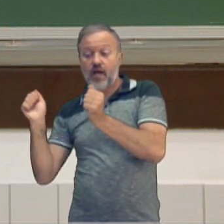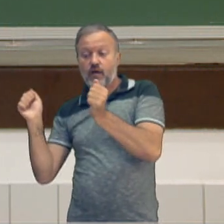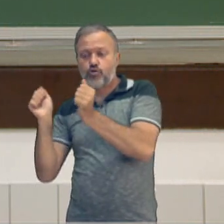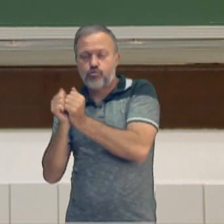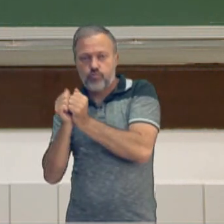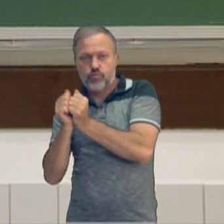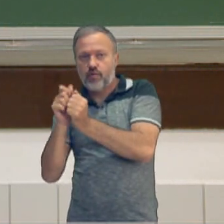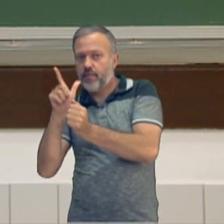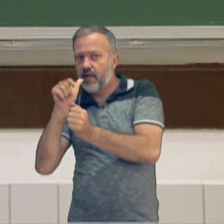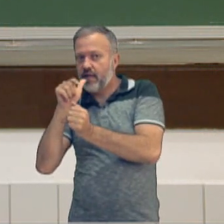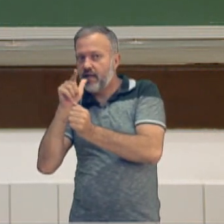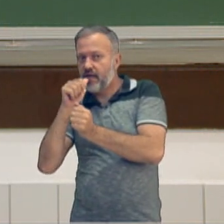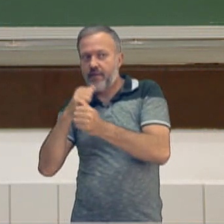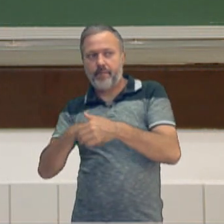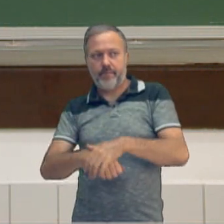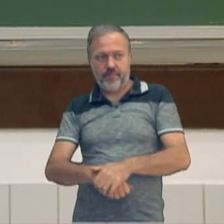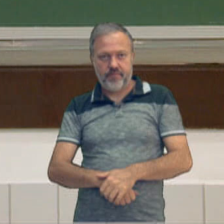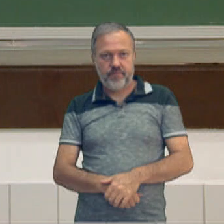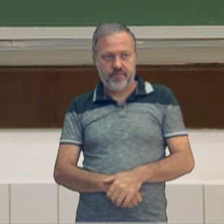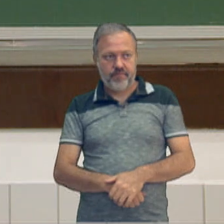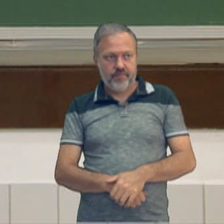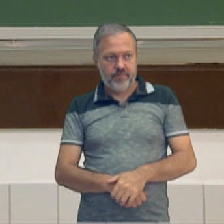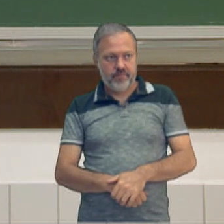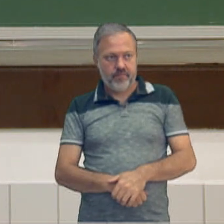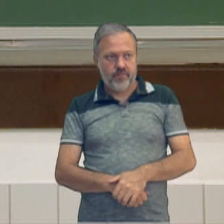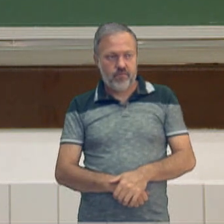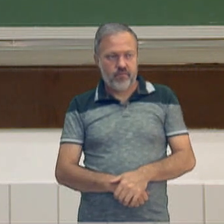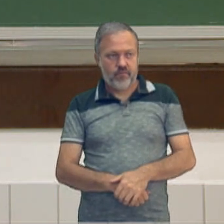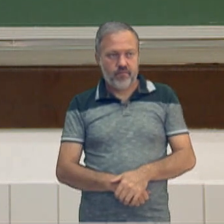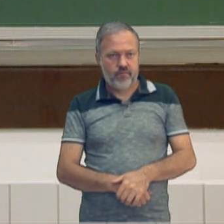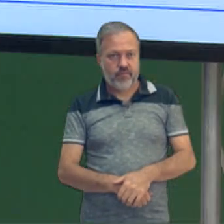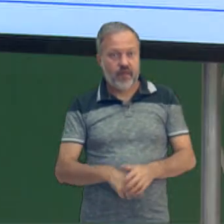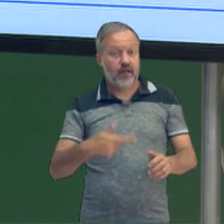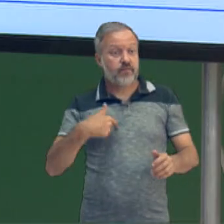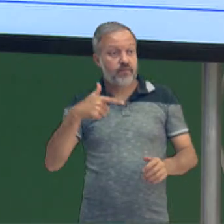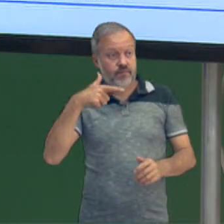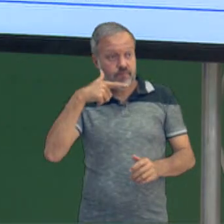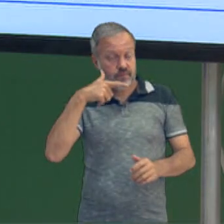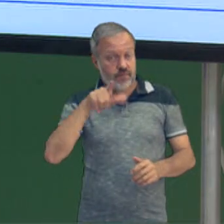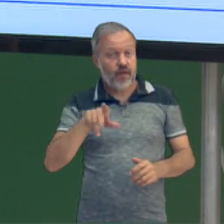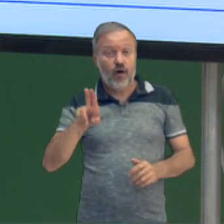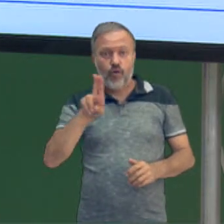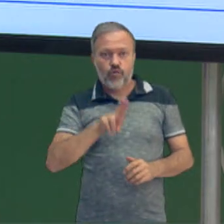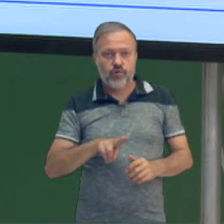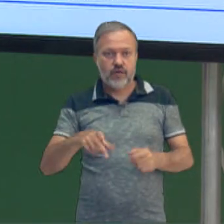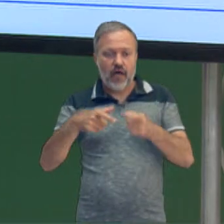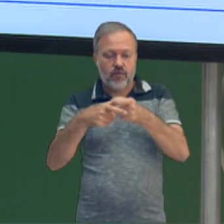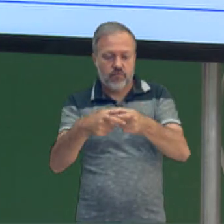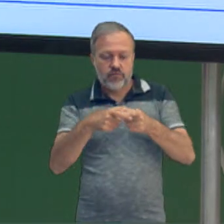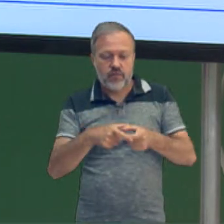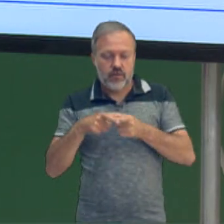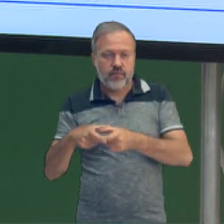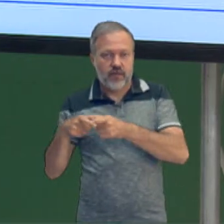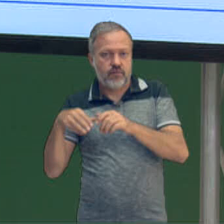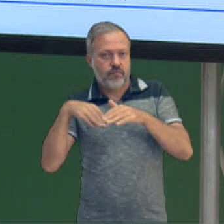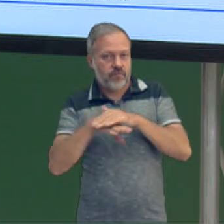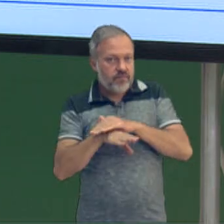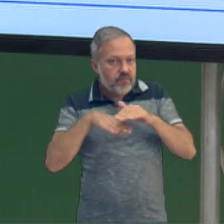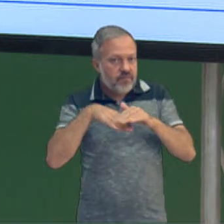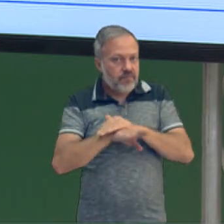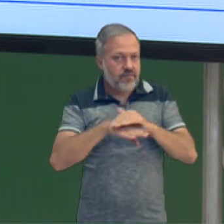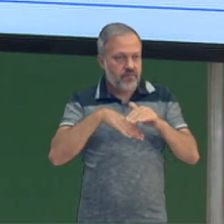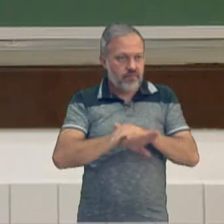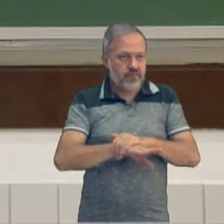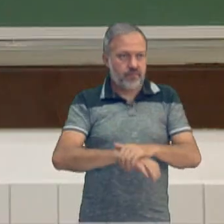só praticamente o lipídio armazenado dentro do adipócito. Então, ele consegue otimizar o espaço para ser armazenado. Ok? Então, essa